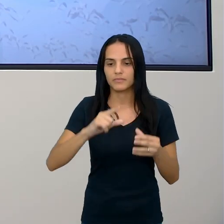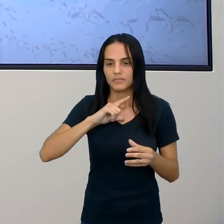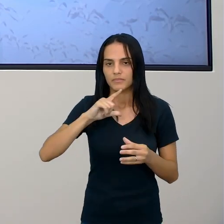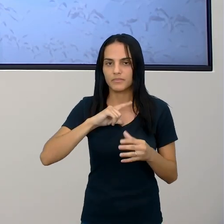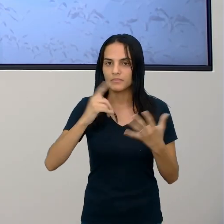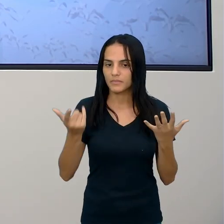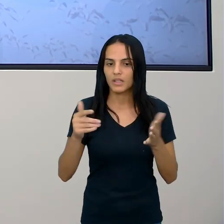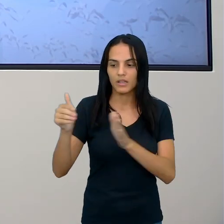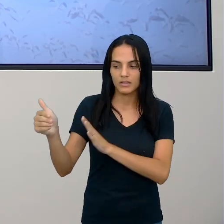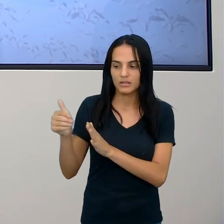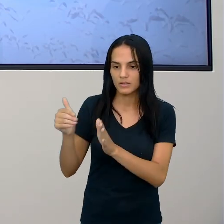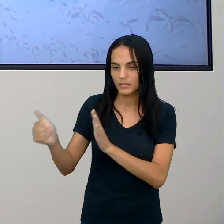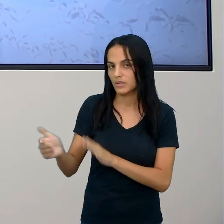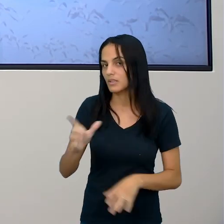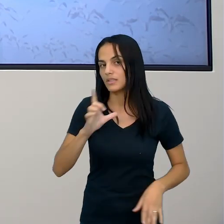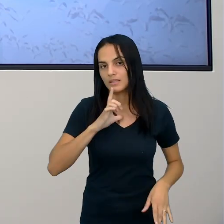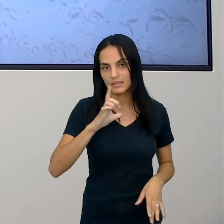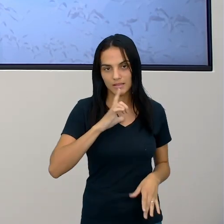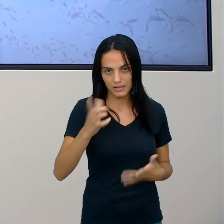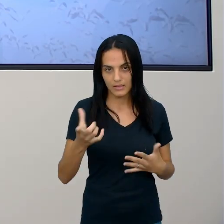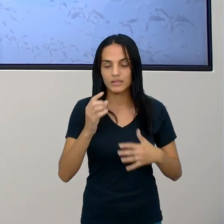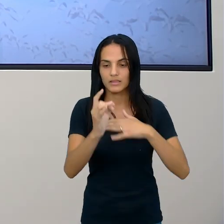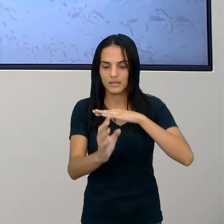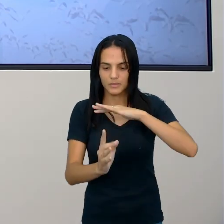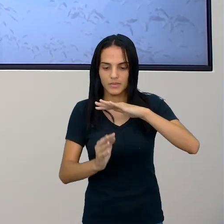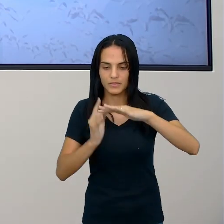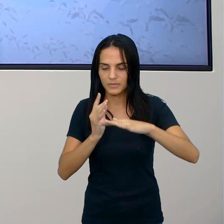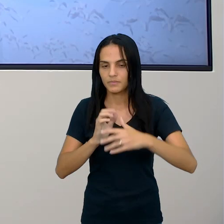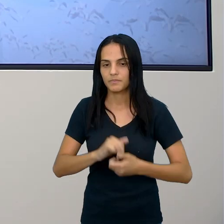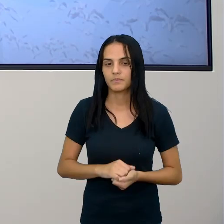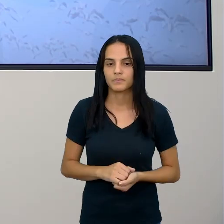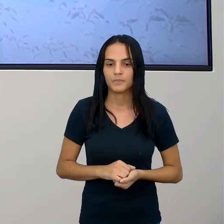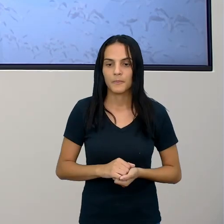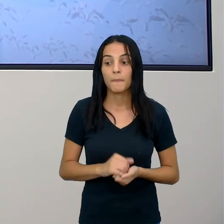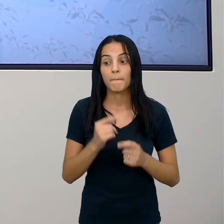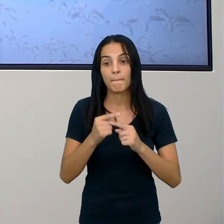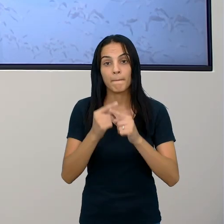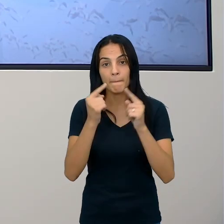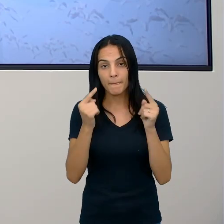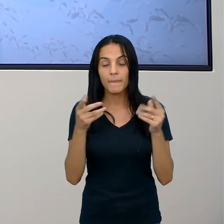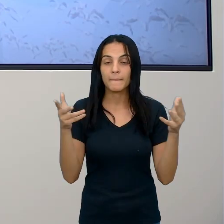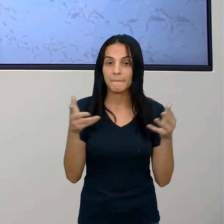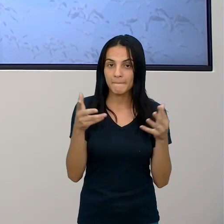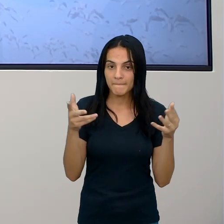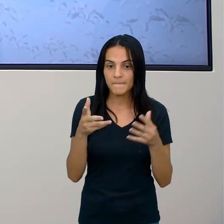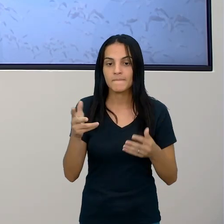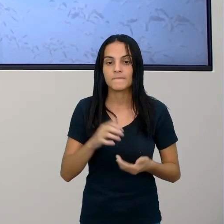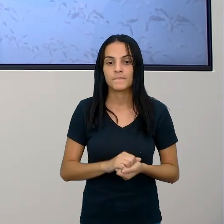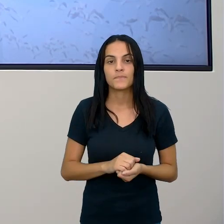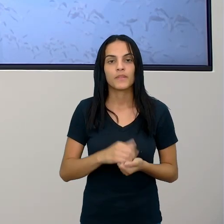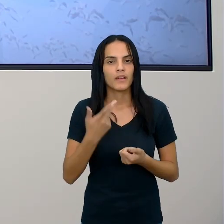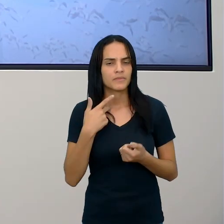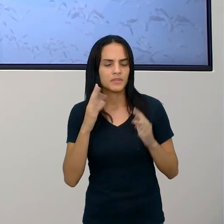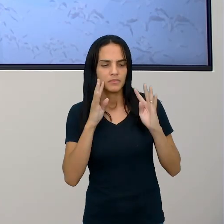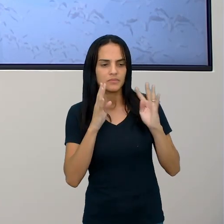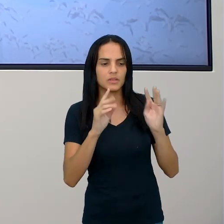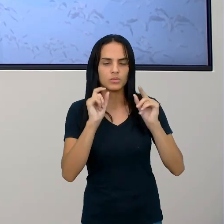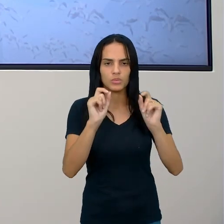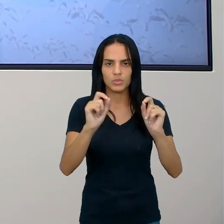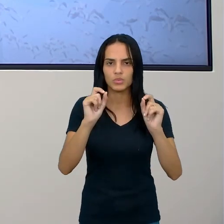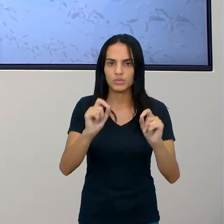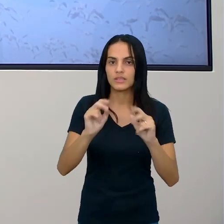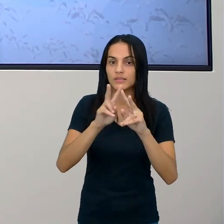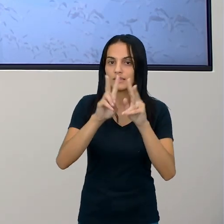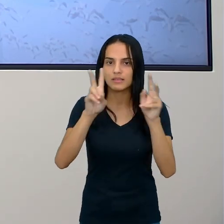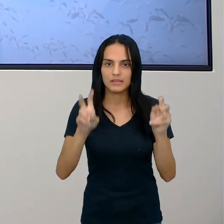épocas, teve essas migrações e tudo mais. Porém, agora, né, chama muito atenção esse tema,